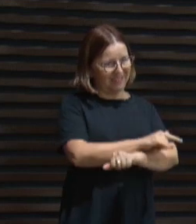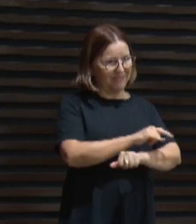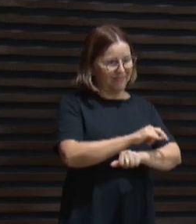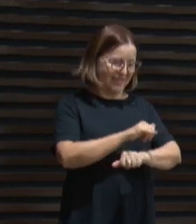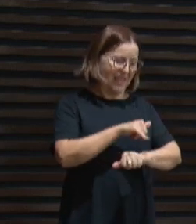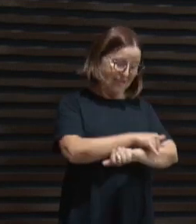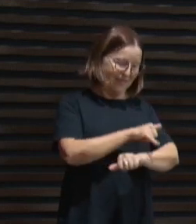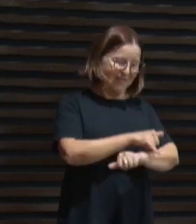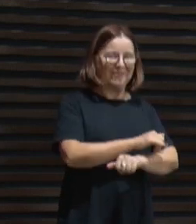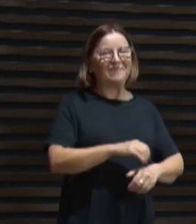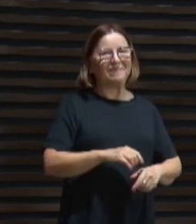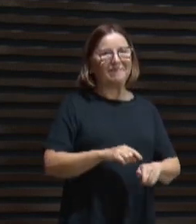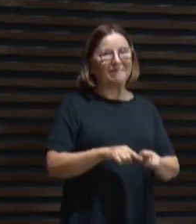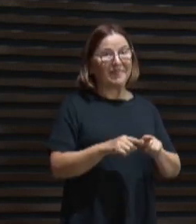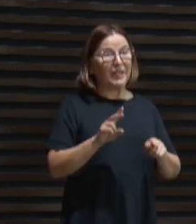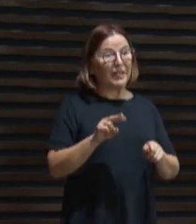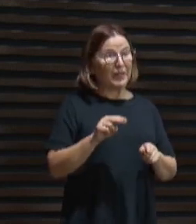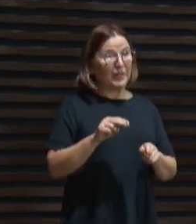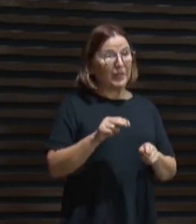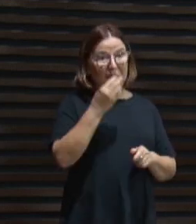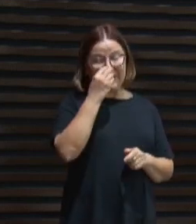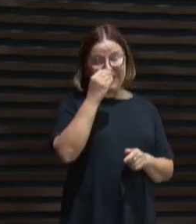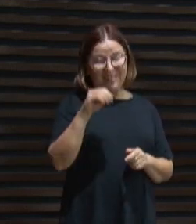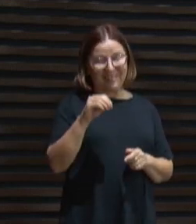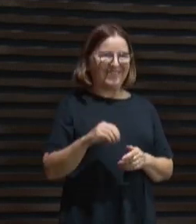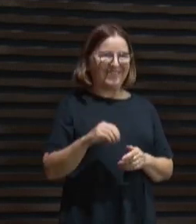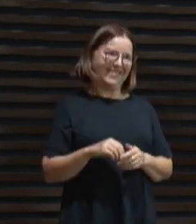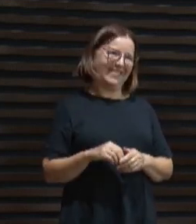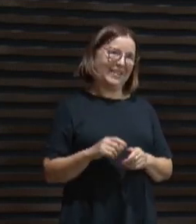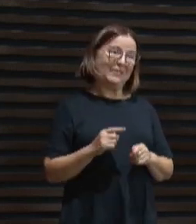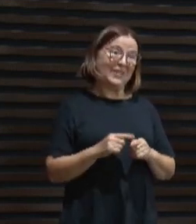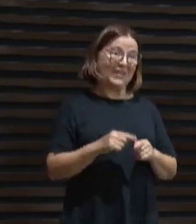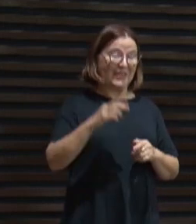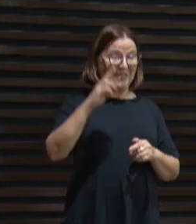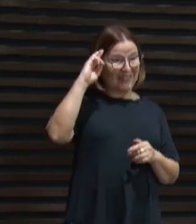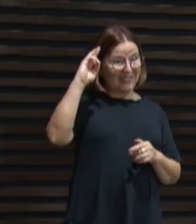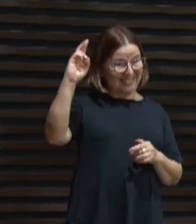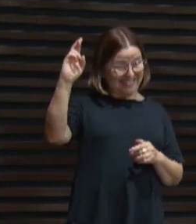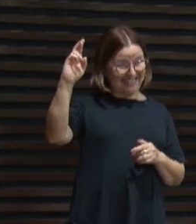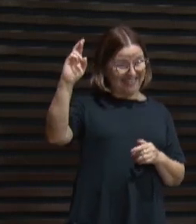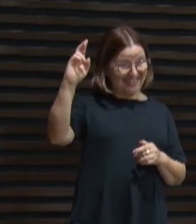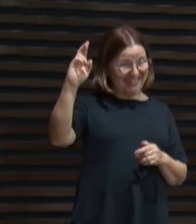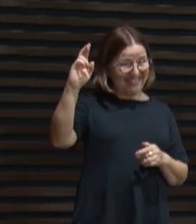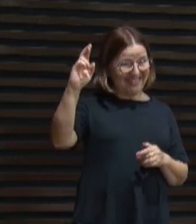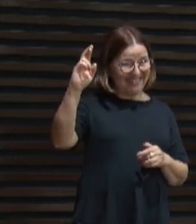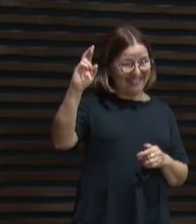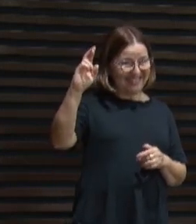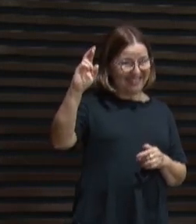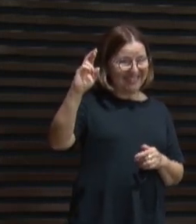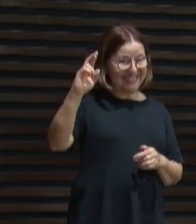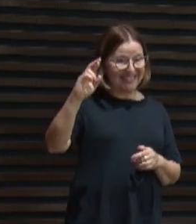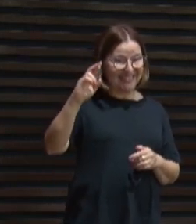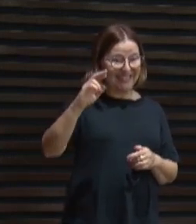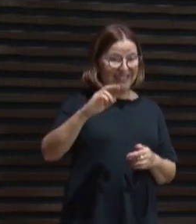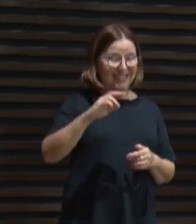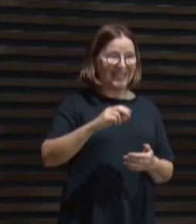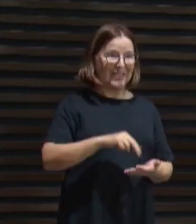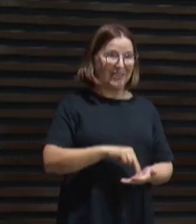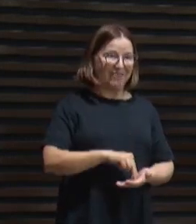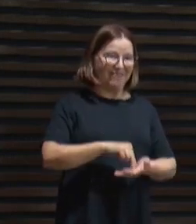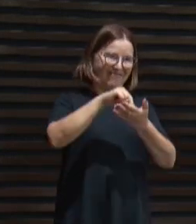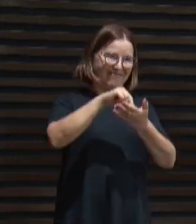brigas. Quem é que ia ficar na direita, quem é que ia ficar na esquerda, quem é que era o maior, Peraí. Entre os